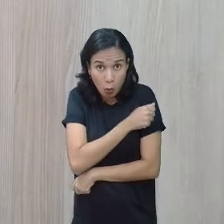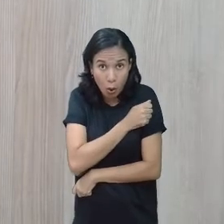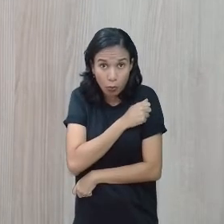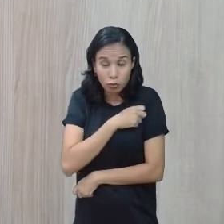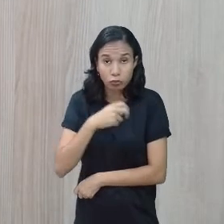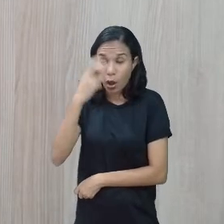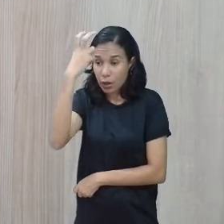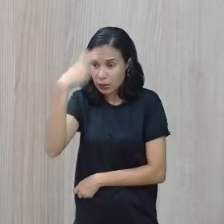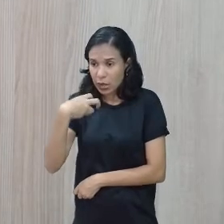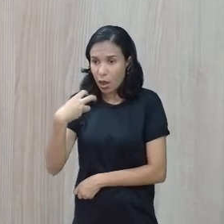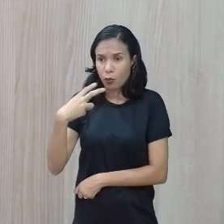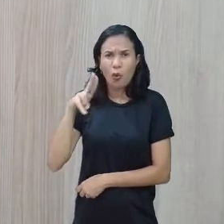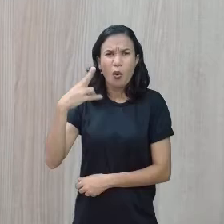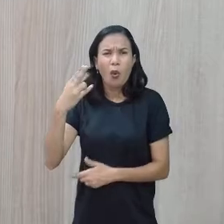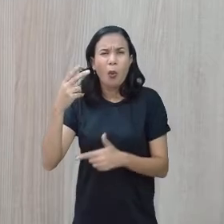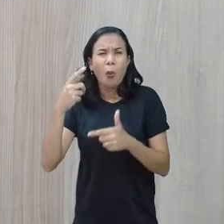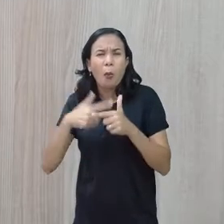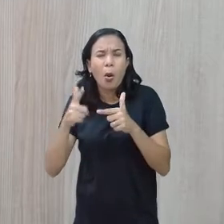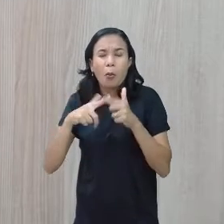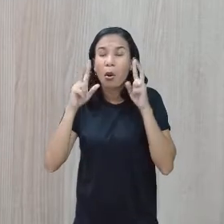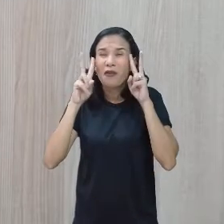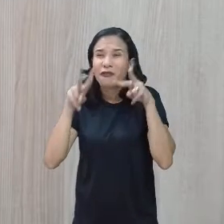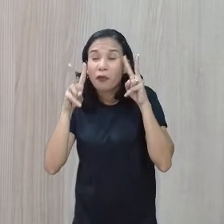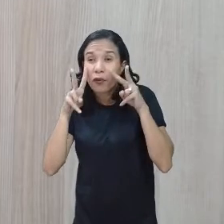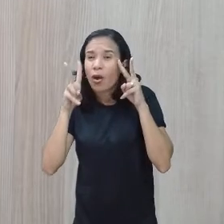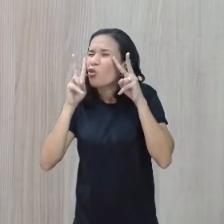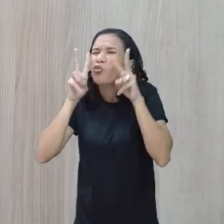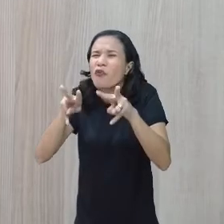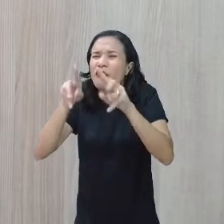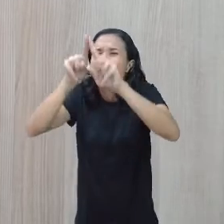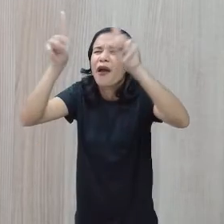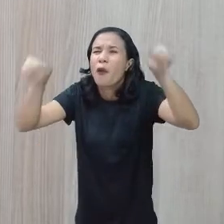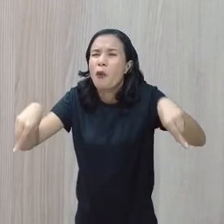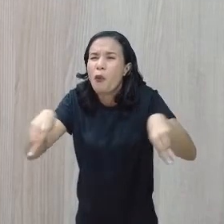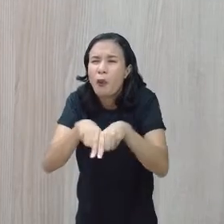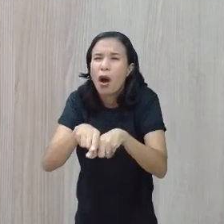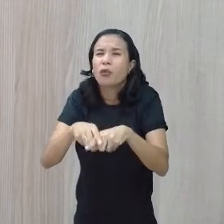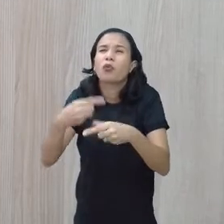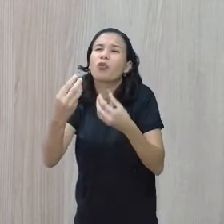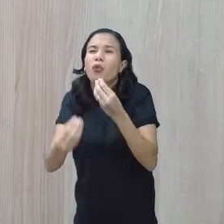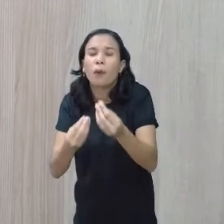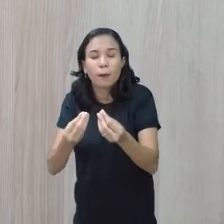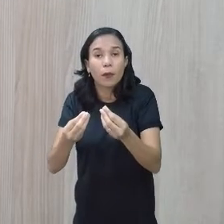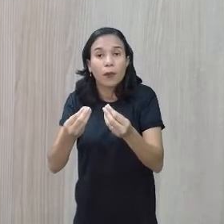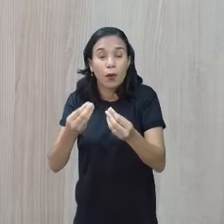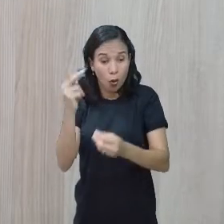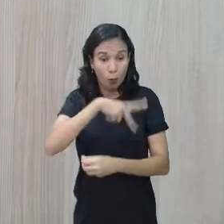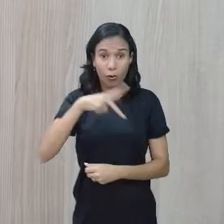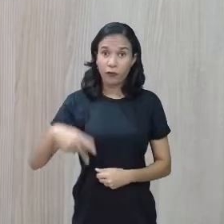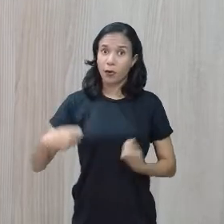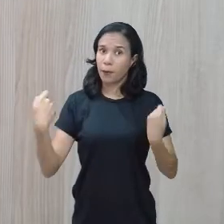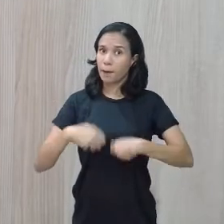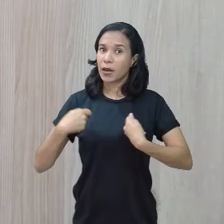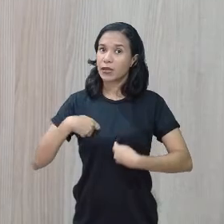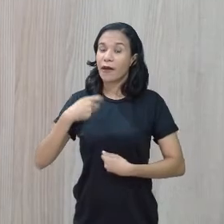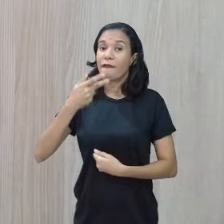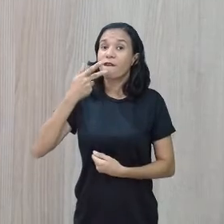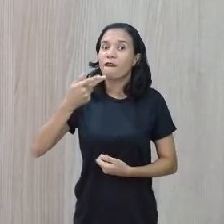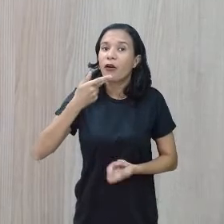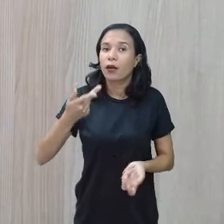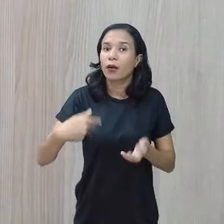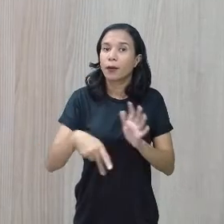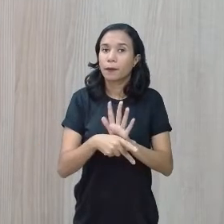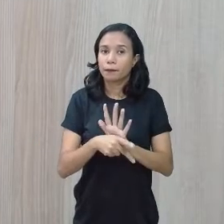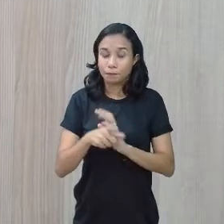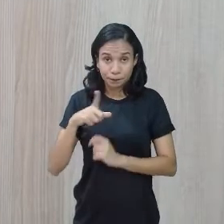visual. E aí está sem conseguir ver o que você está escrevendo. Então, você tem que narrar com detalhes que você está escrevendo. Ivana, nesse caso, eu posso relatar uma